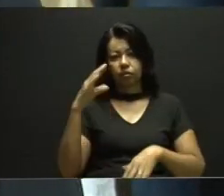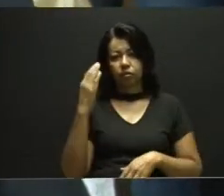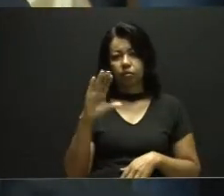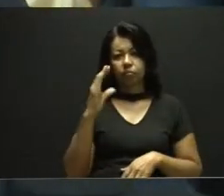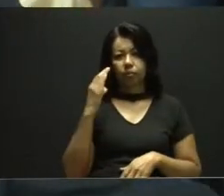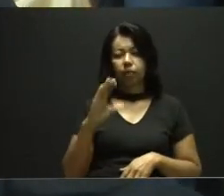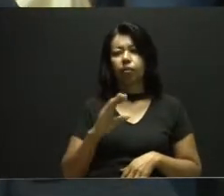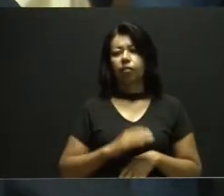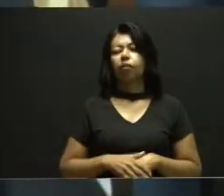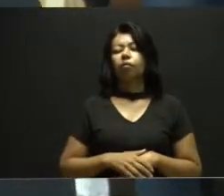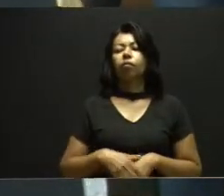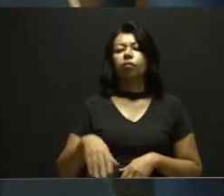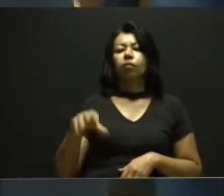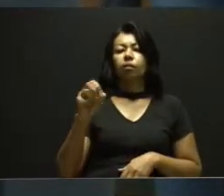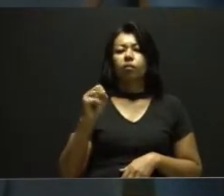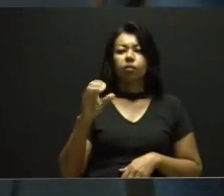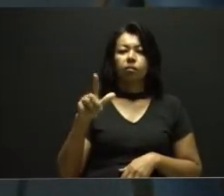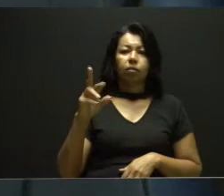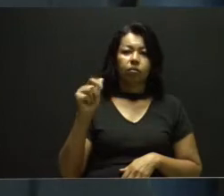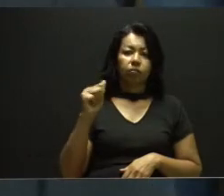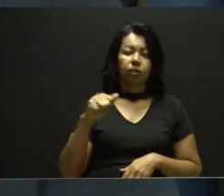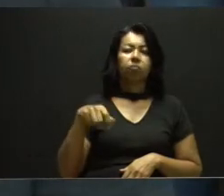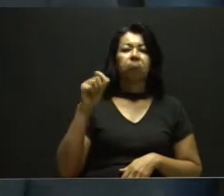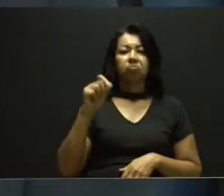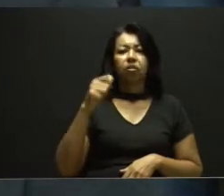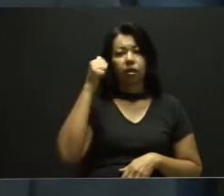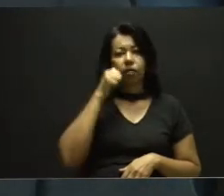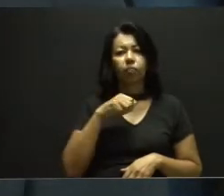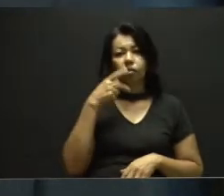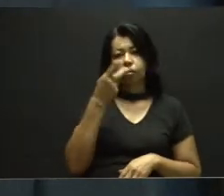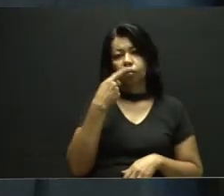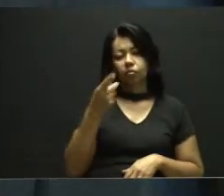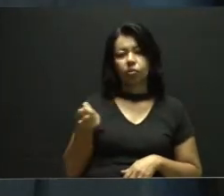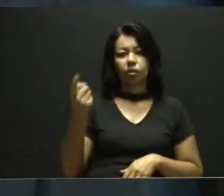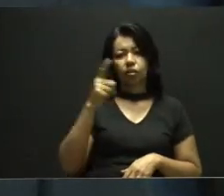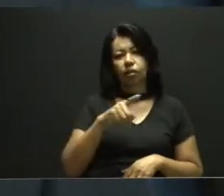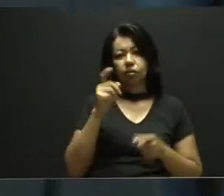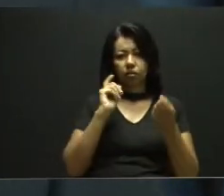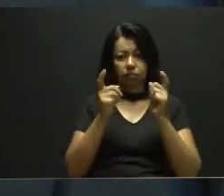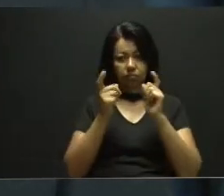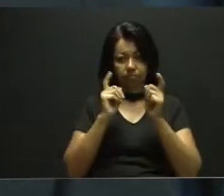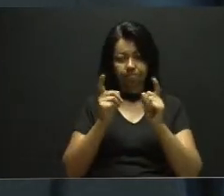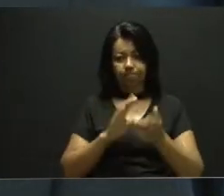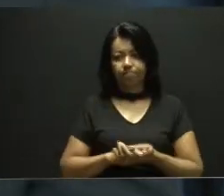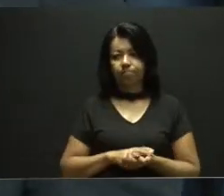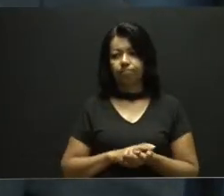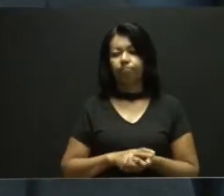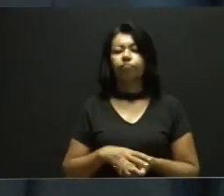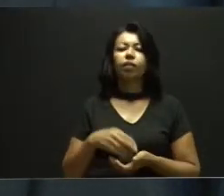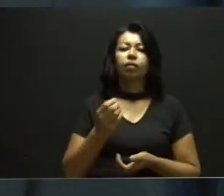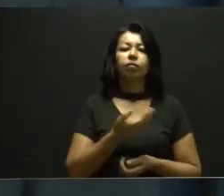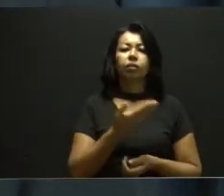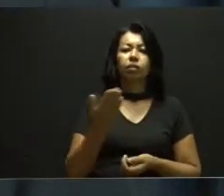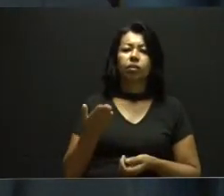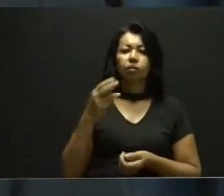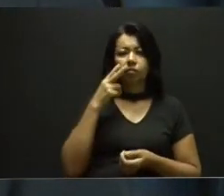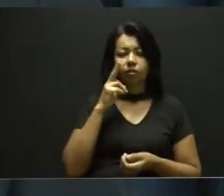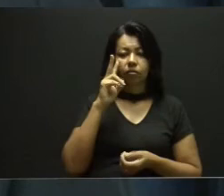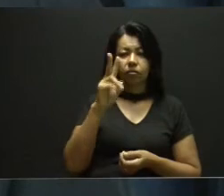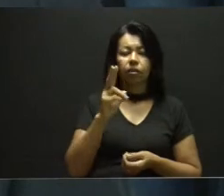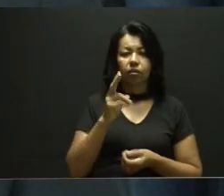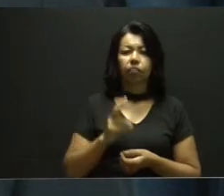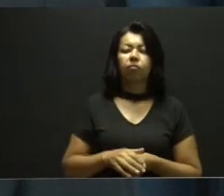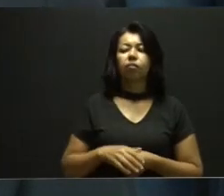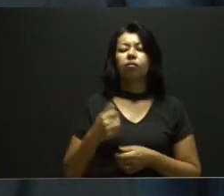cubatão ea silvia maria que foi a oradora oficial deste ato solene a todos que nos acompanham os